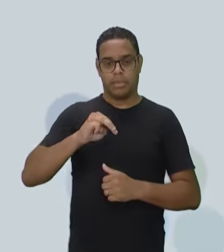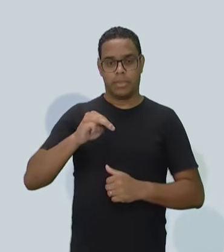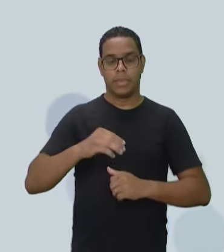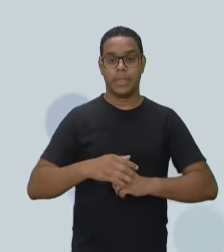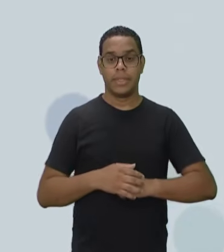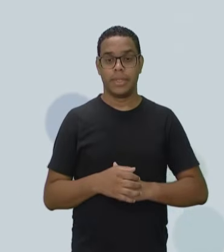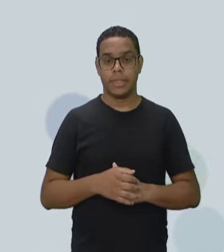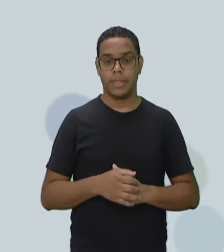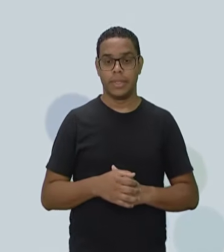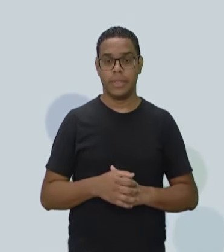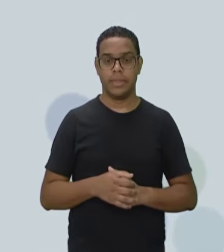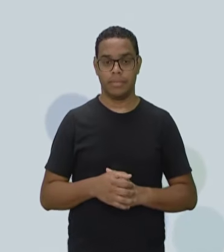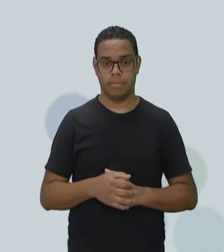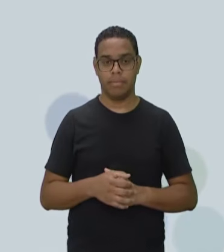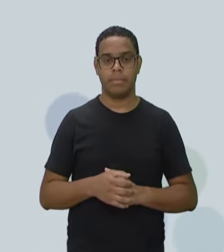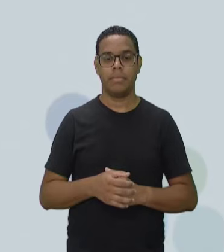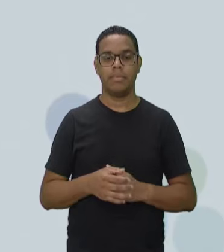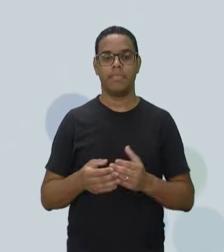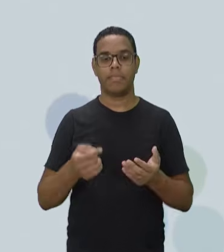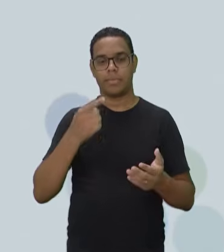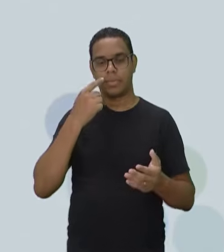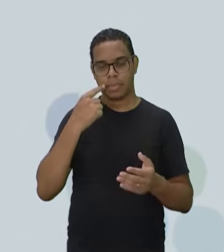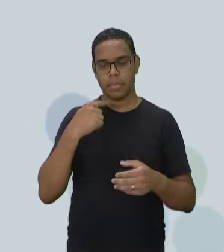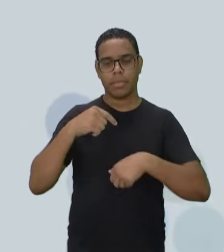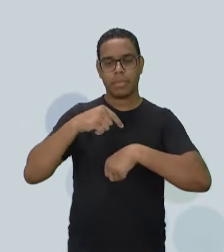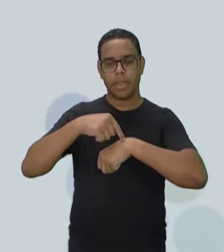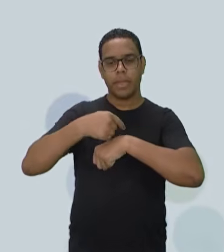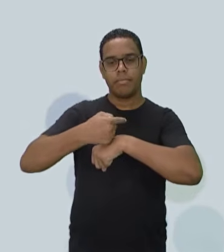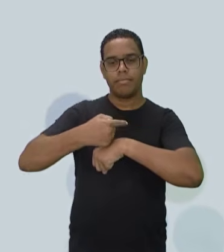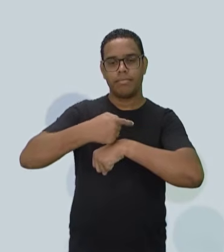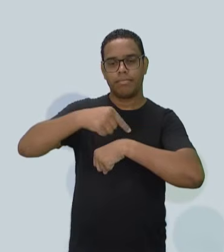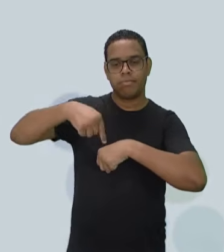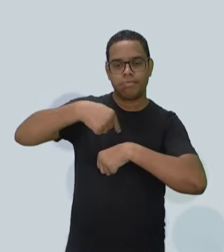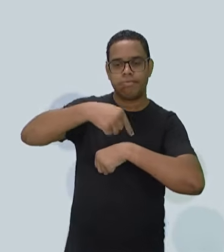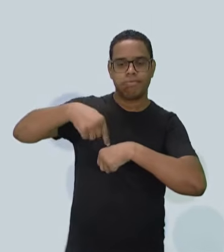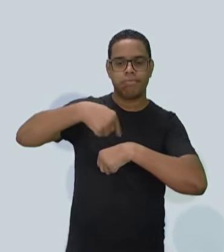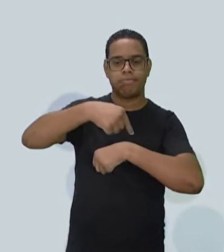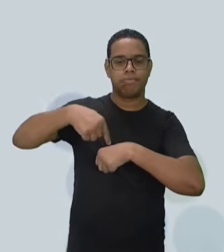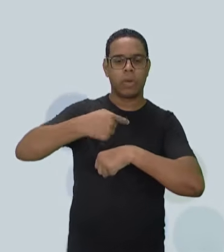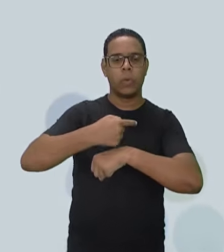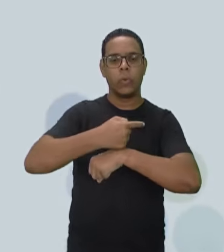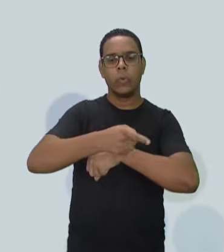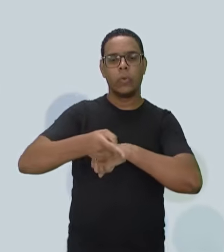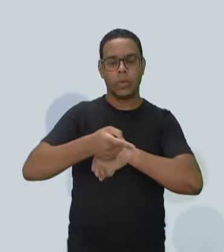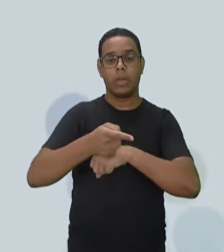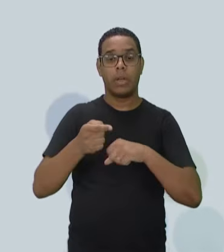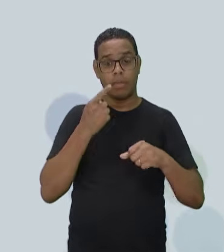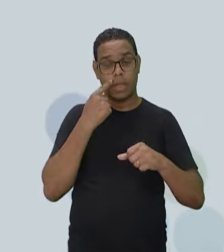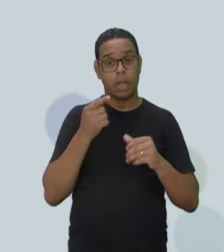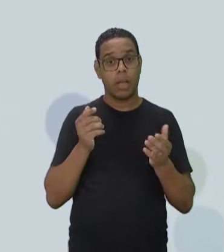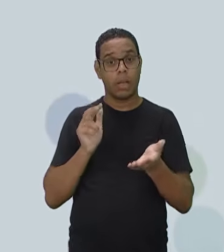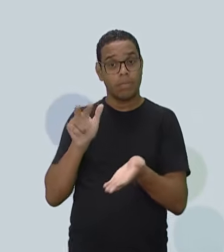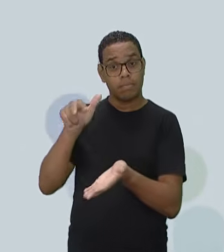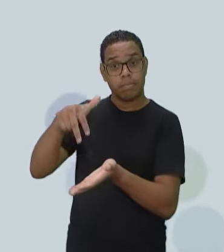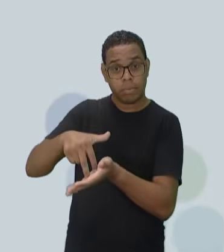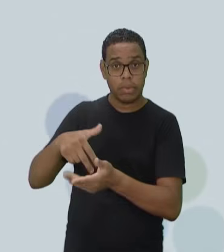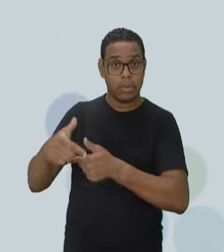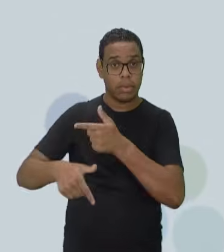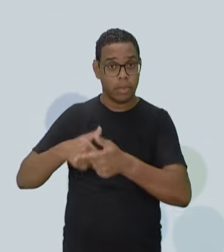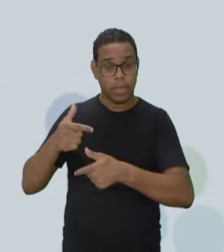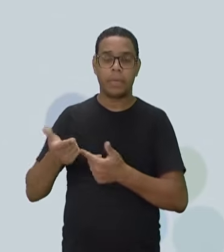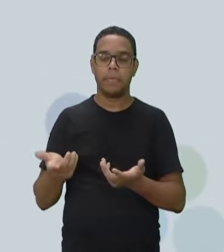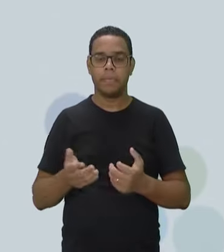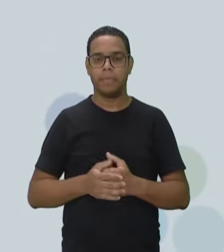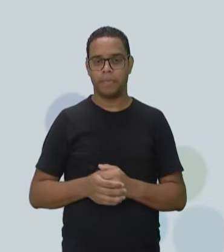minutos. Vamos andar aí com um ponteirinho e ver a hora que a Camila chegou no trabalho? Então,